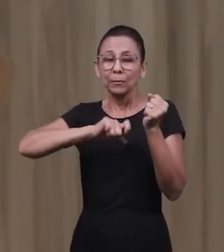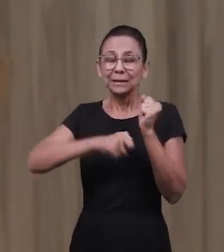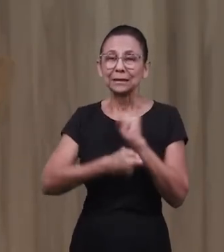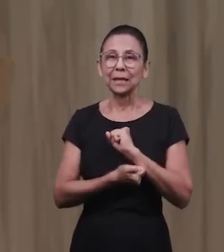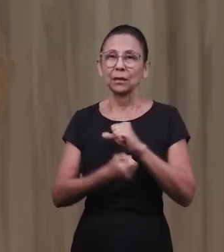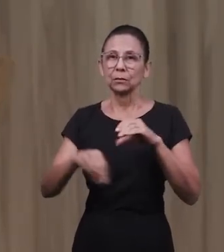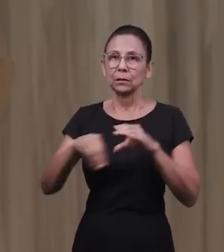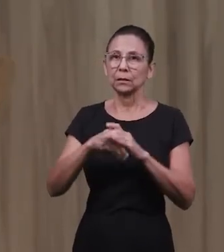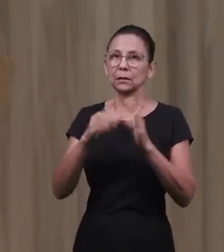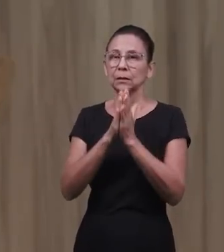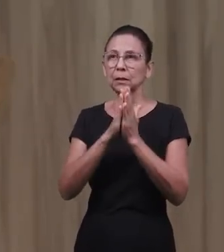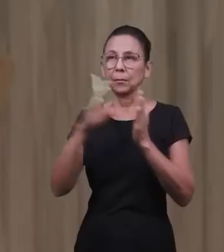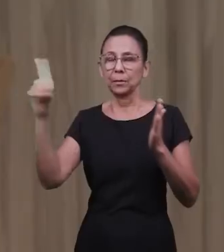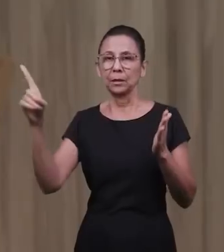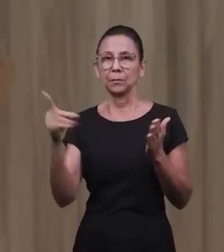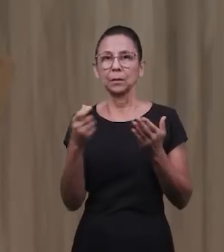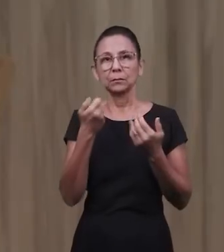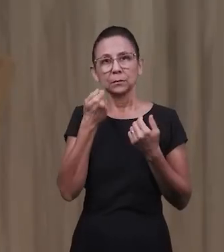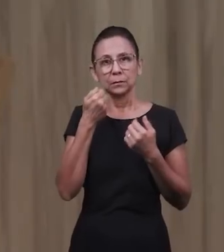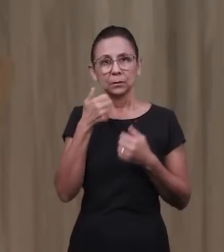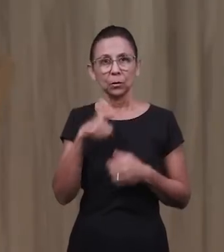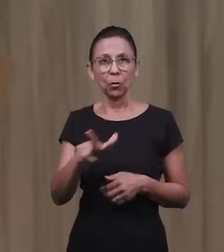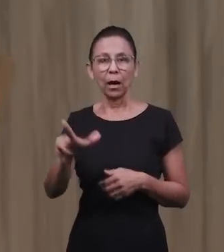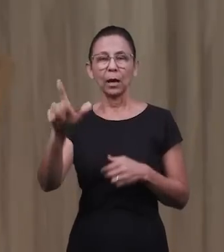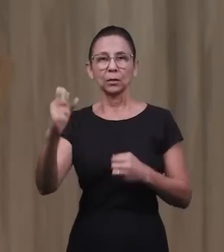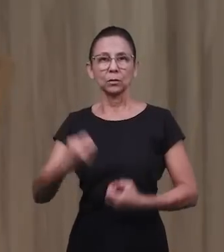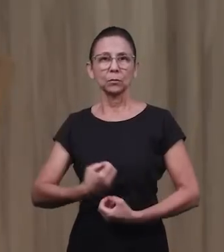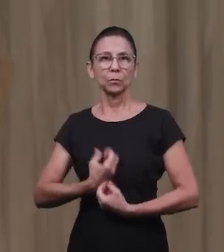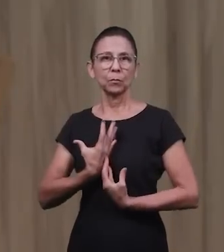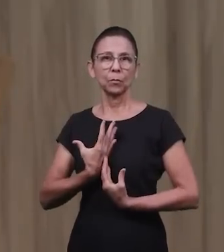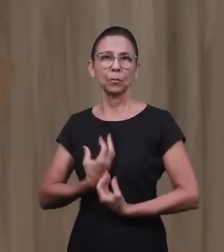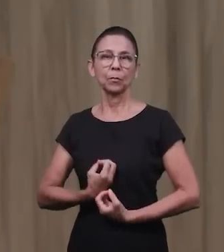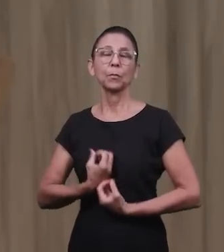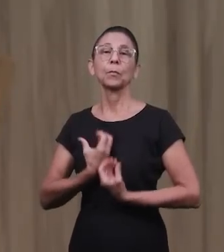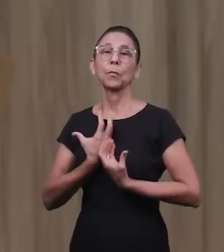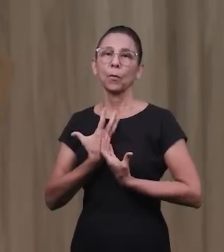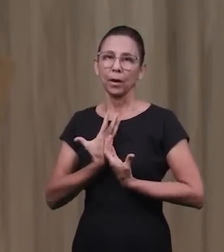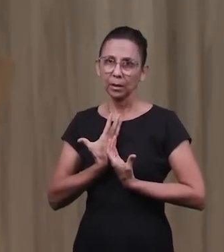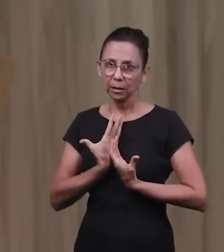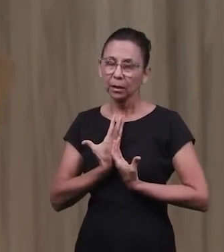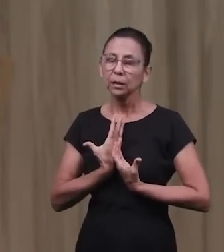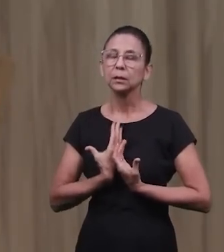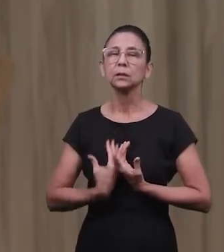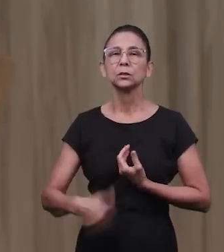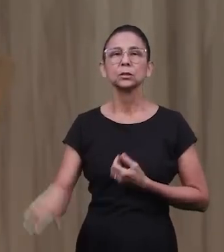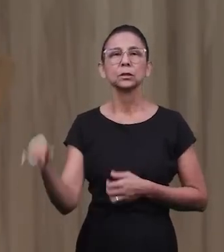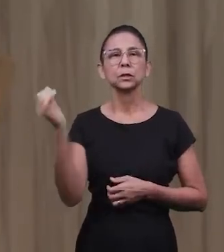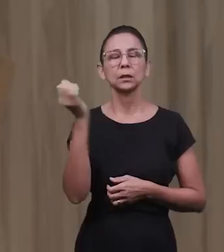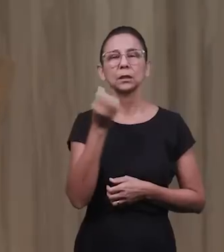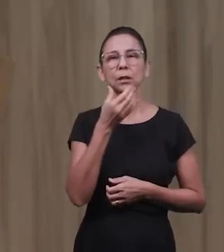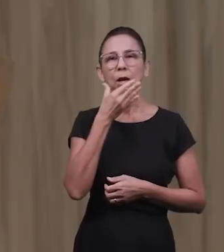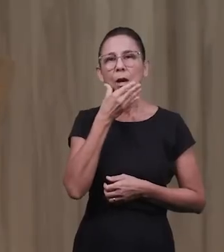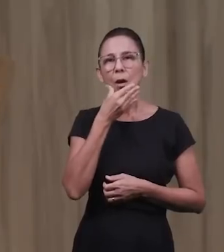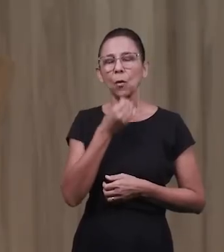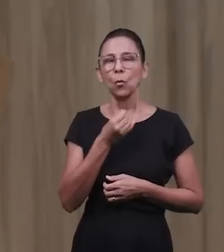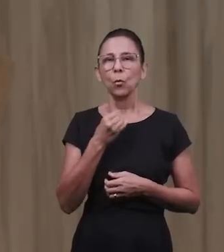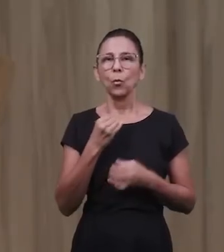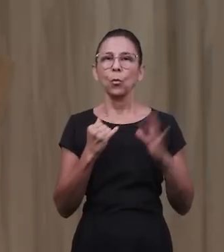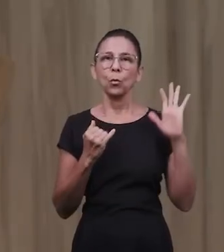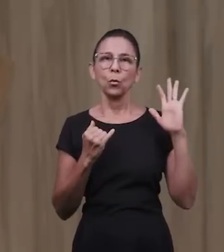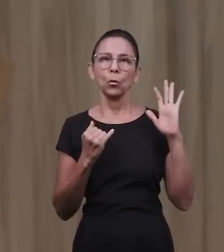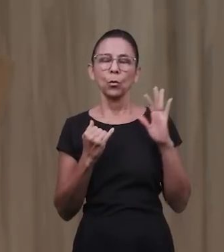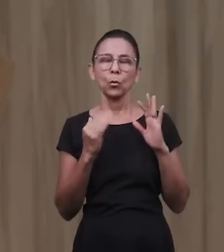da Bíblia. Por conta da sua linguagem poética e da forma como um diálogo entre um noivo e